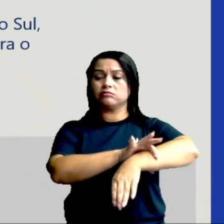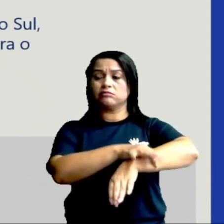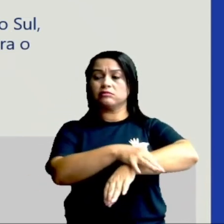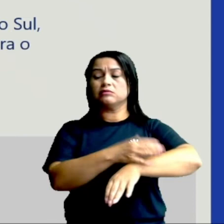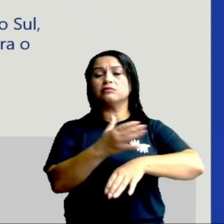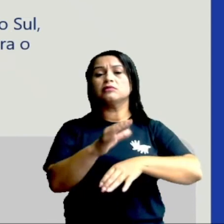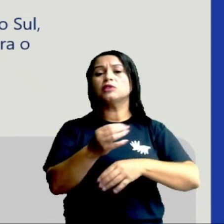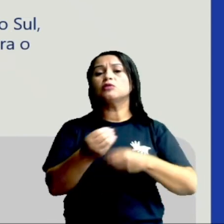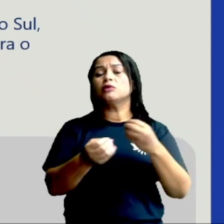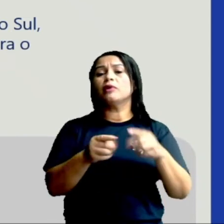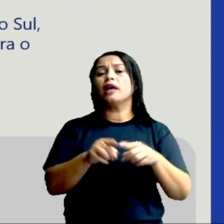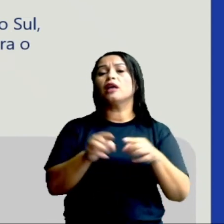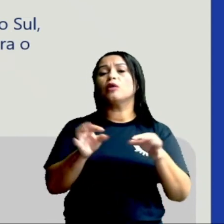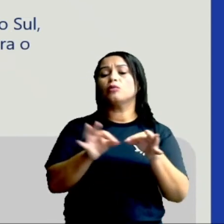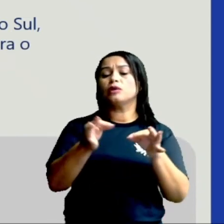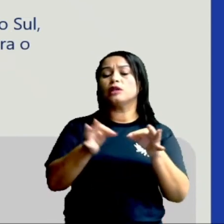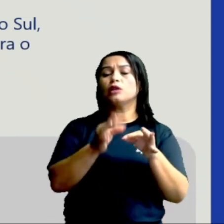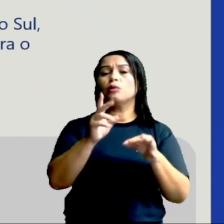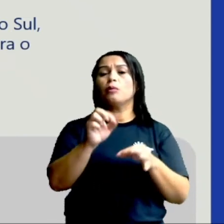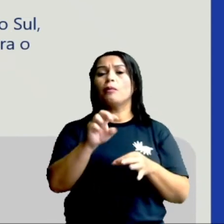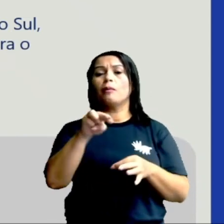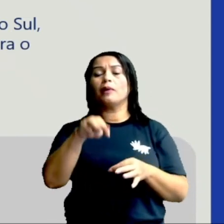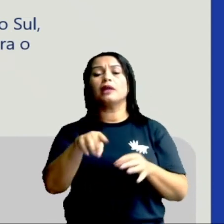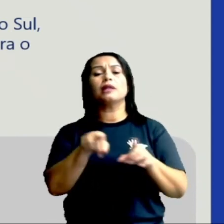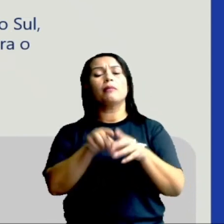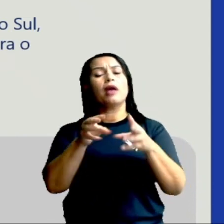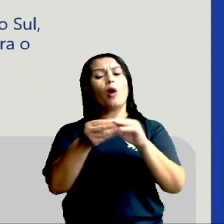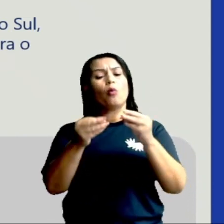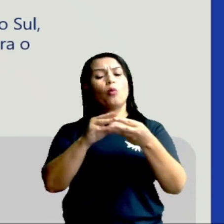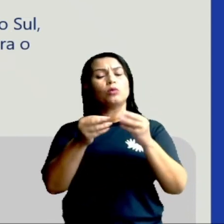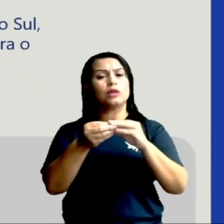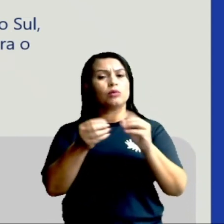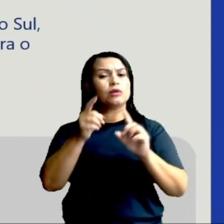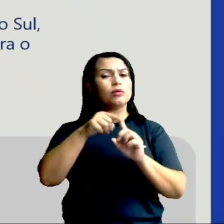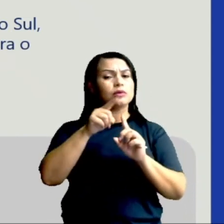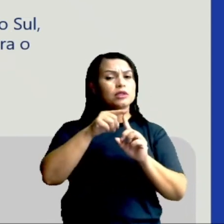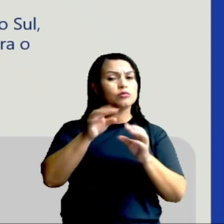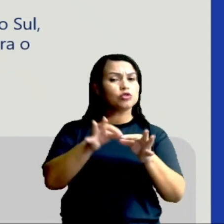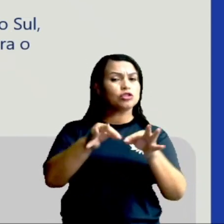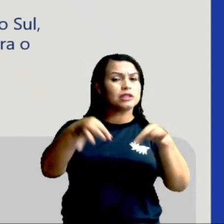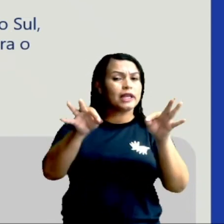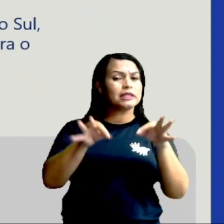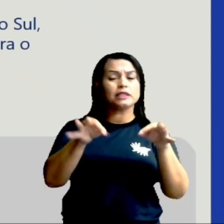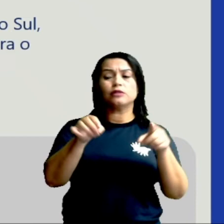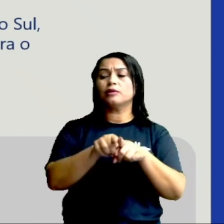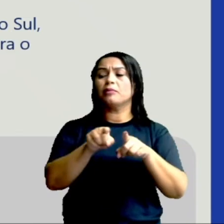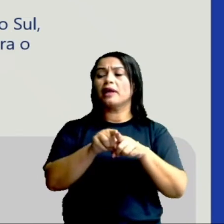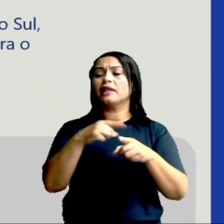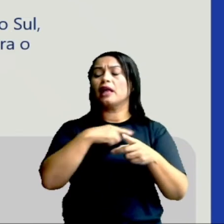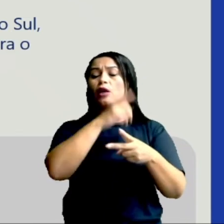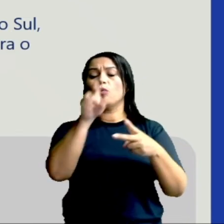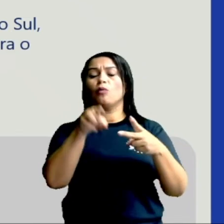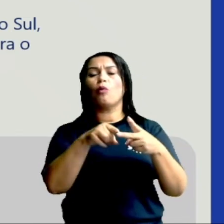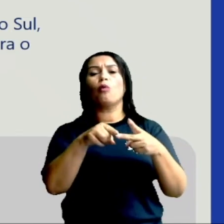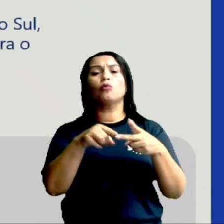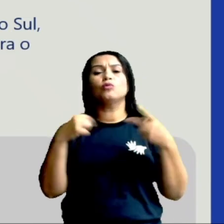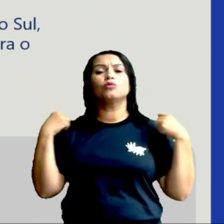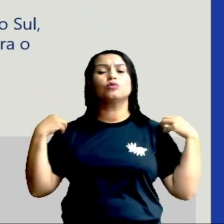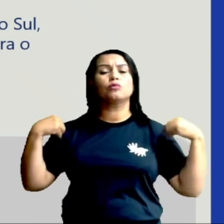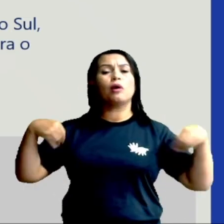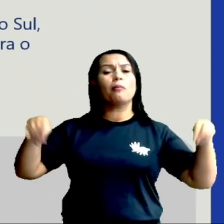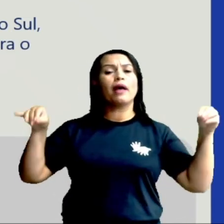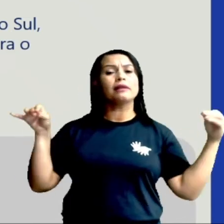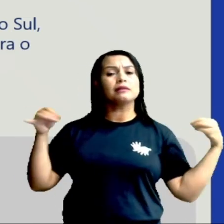de tergal, linho, brim ou algodão, que são tipos de tecidos. E também um destaque para esse poncho, que é